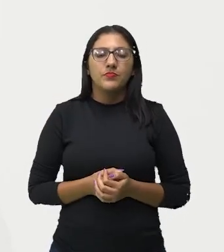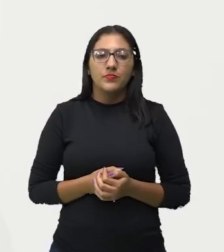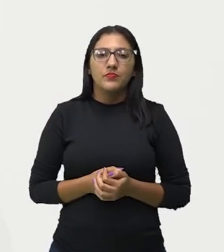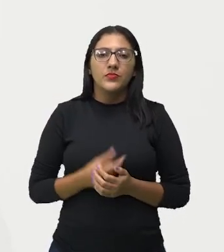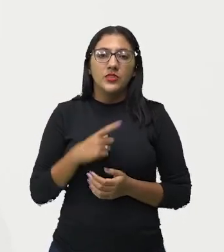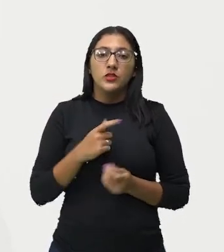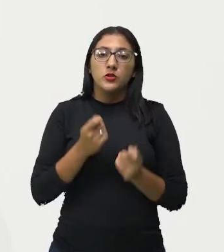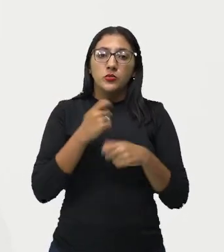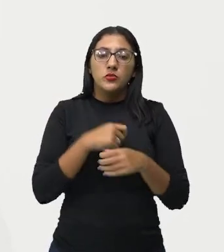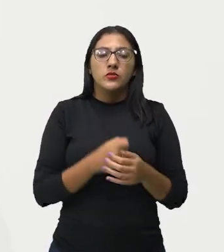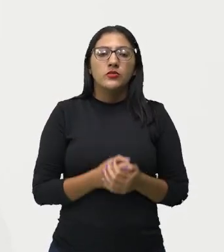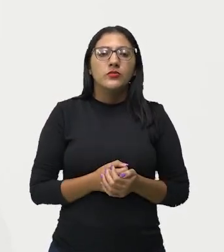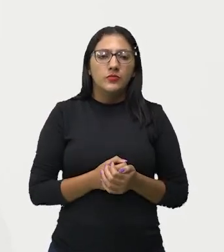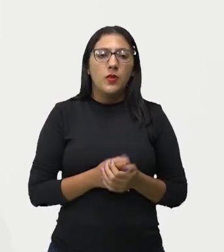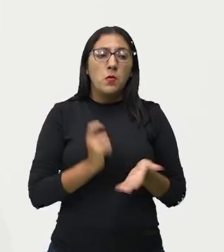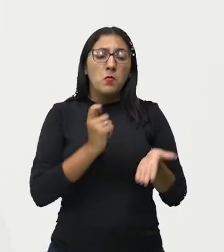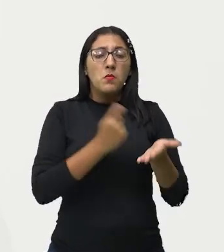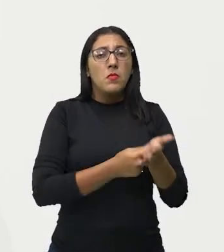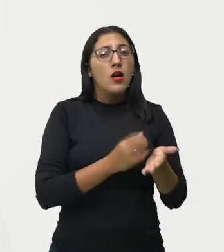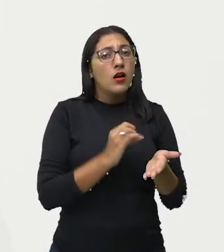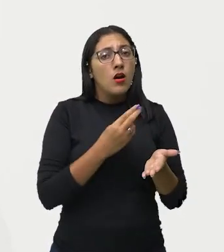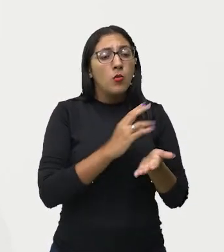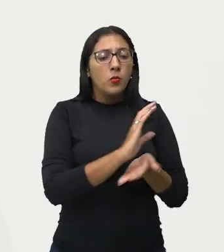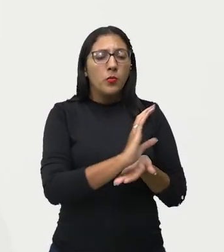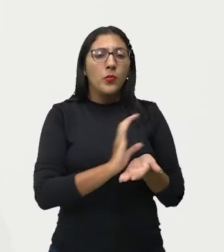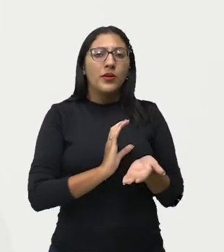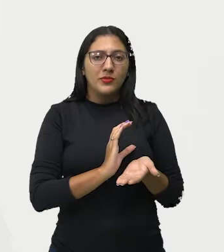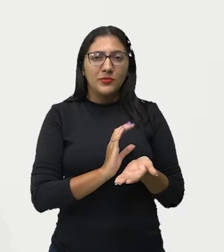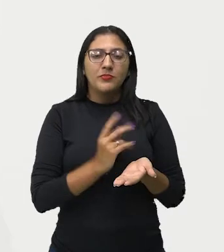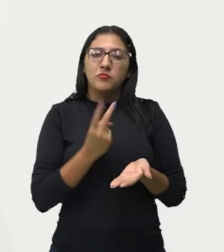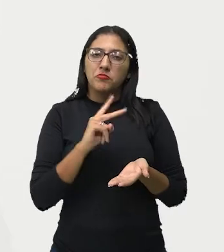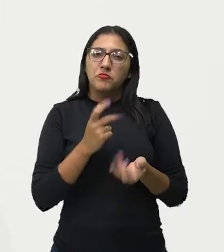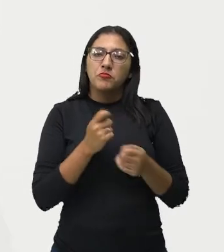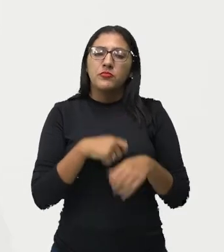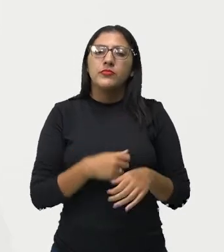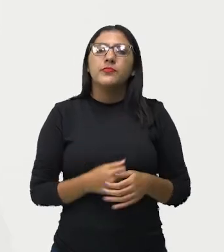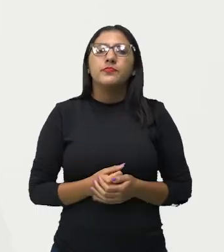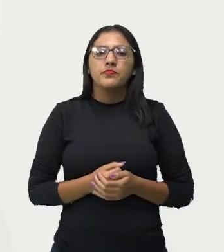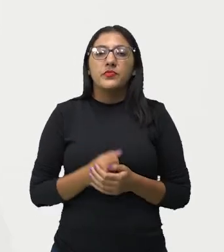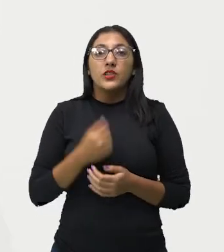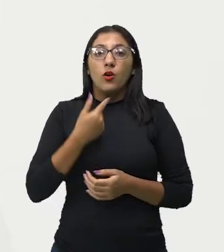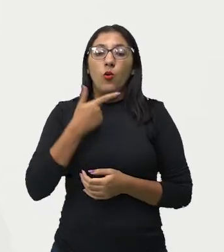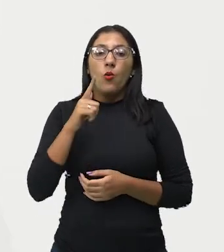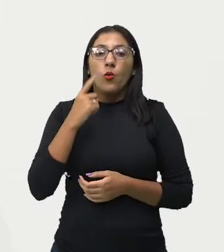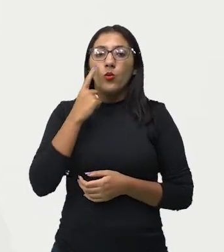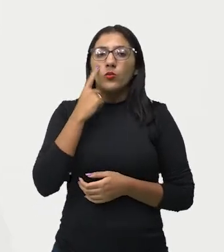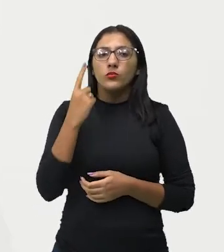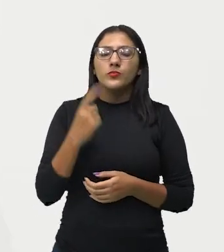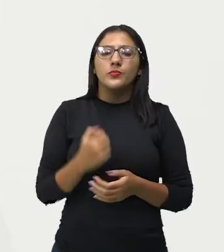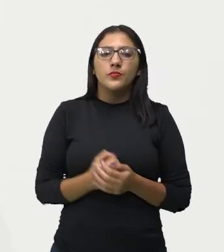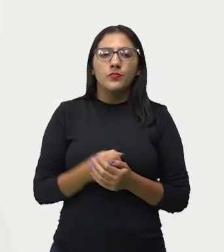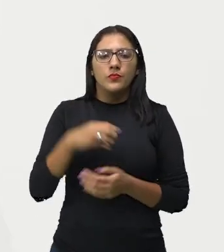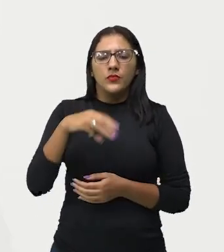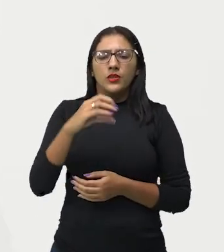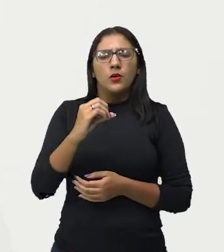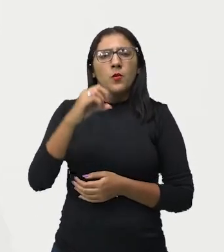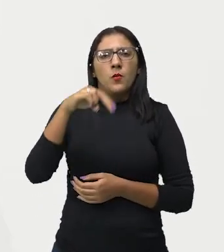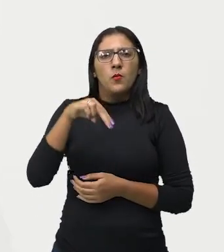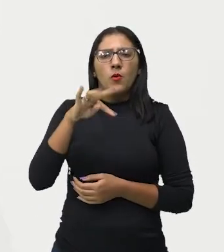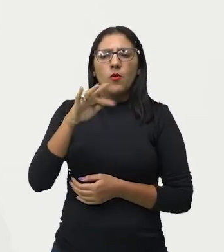duas condições, juros, ou você paga ou você recebe, tá legal? Outro termo importante é o que nós chamamos